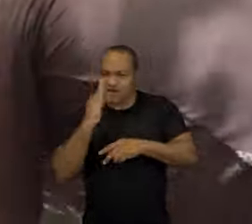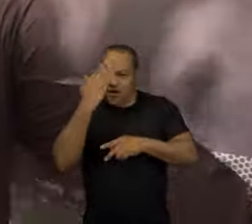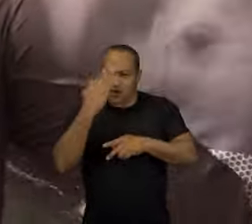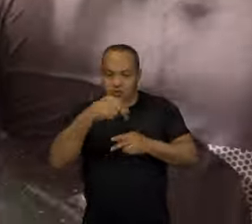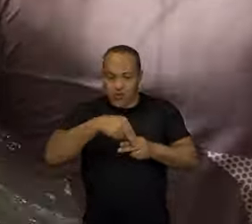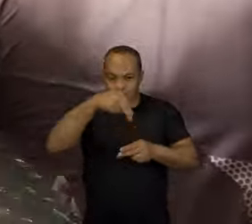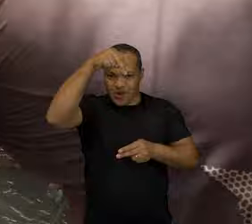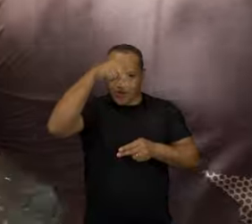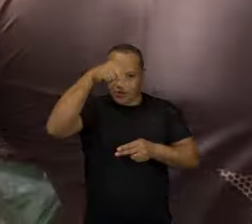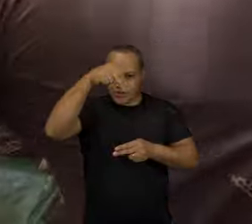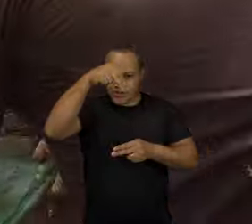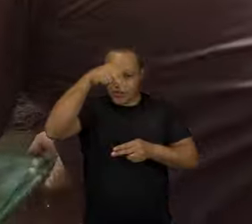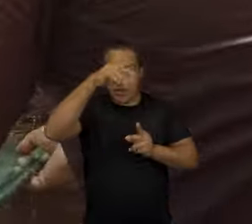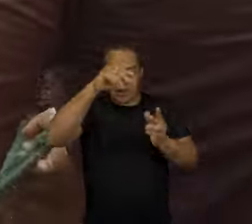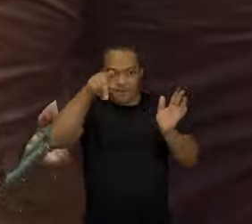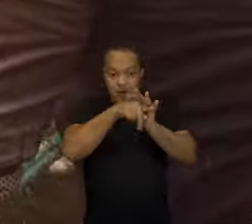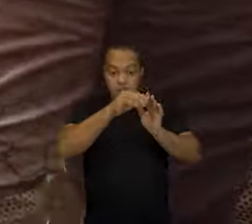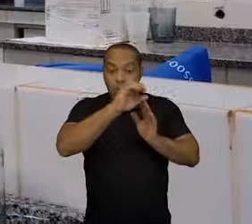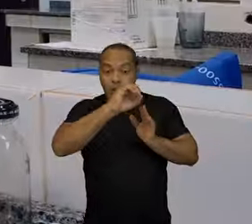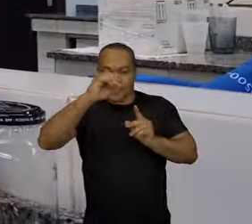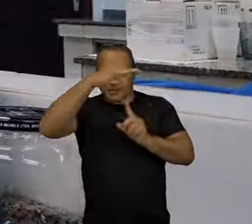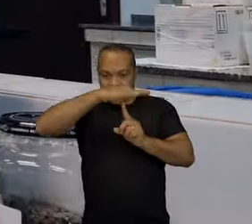Falso, Braço Norte, no oeste do Paraná.